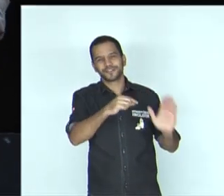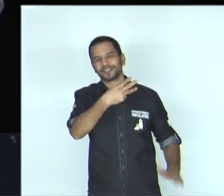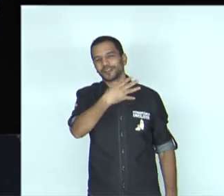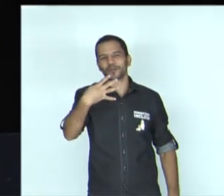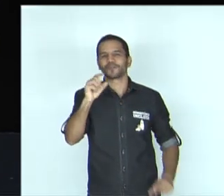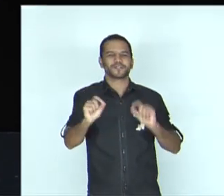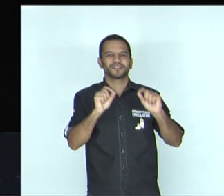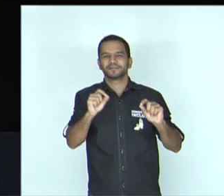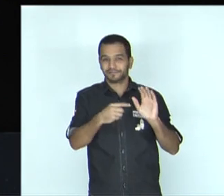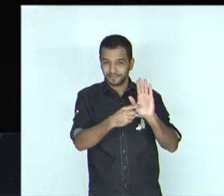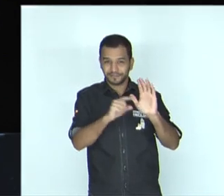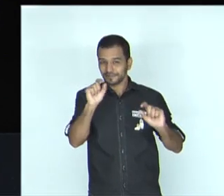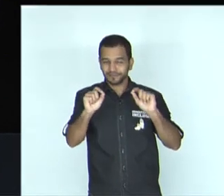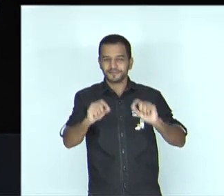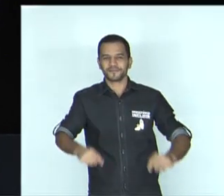assim,